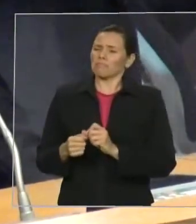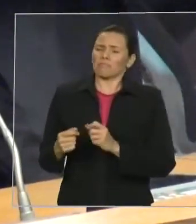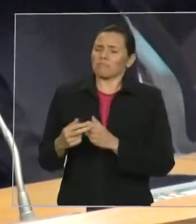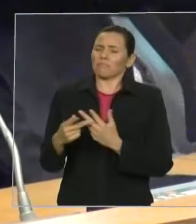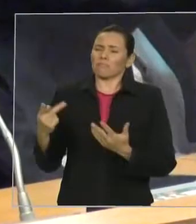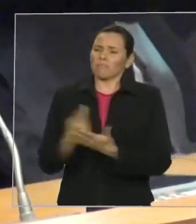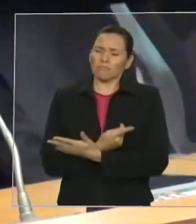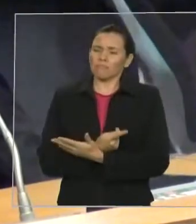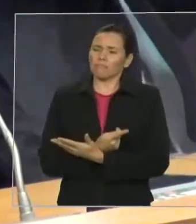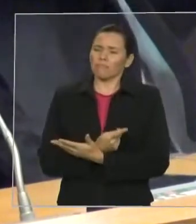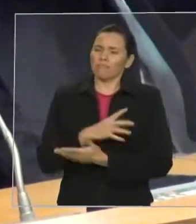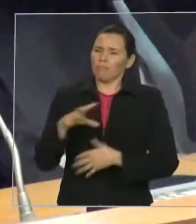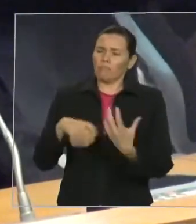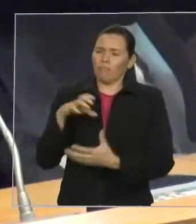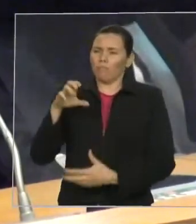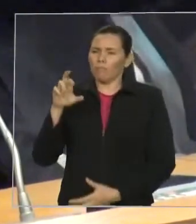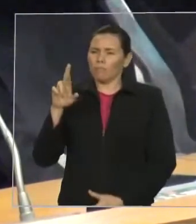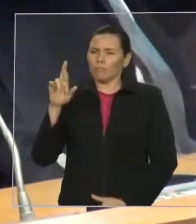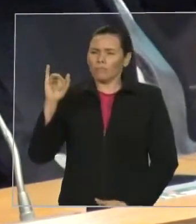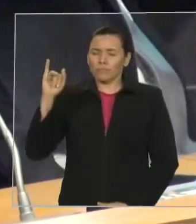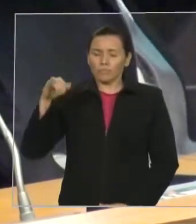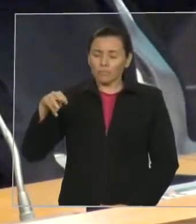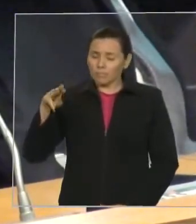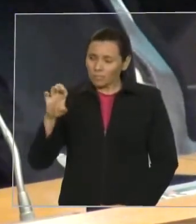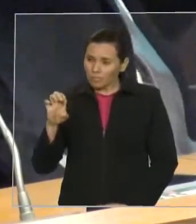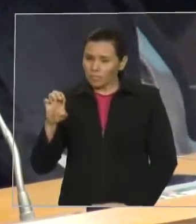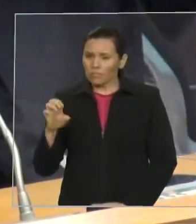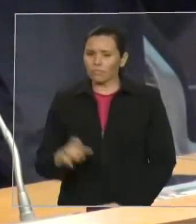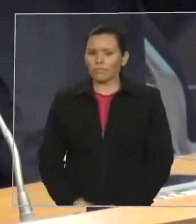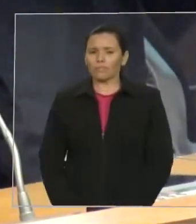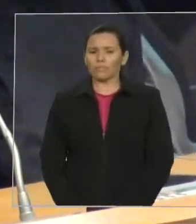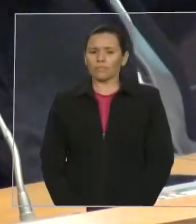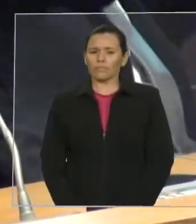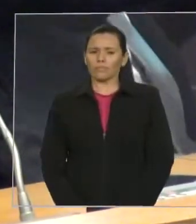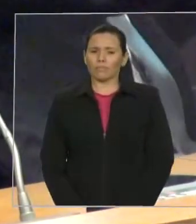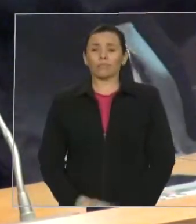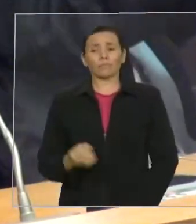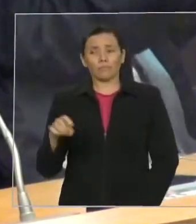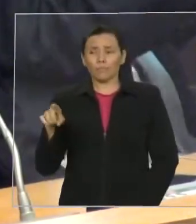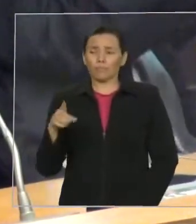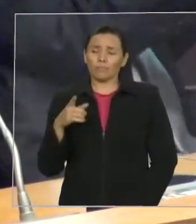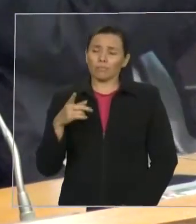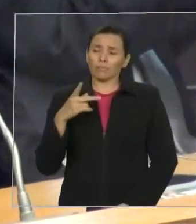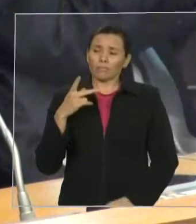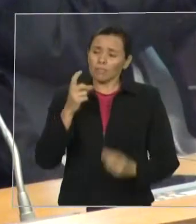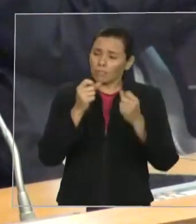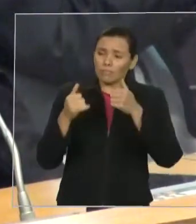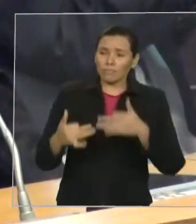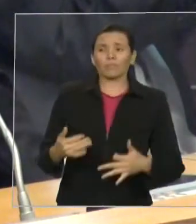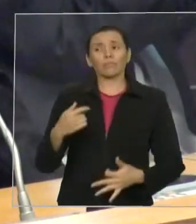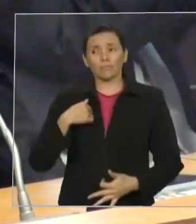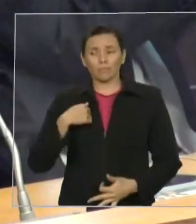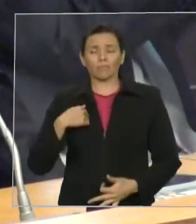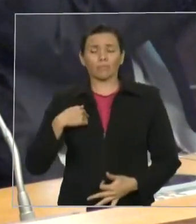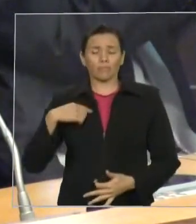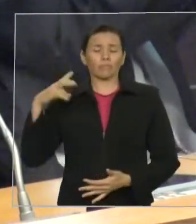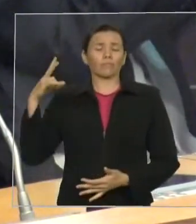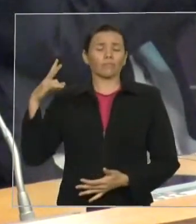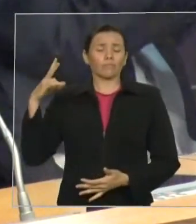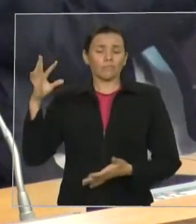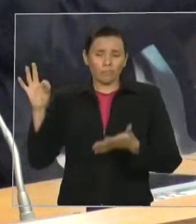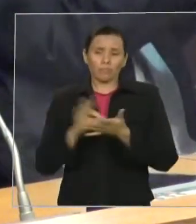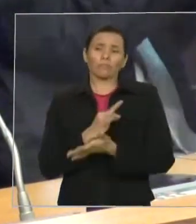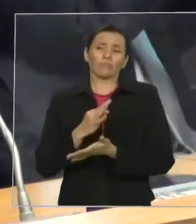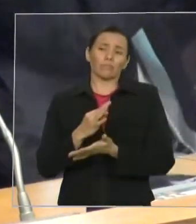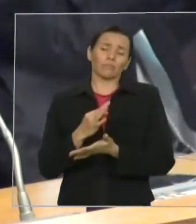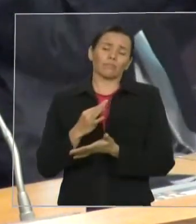farei, na segunda-feira, eu farei, para que a gente não faça justiça. Né? Porque